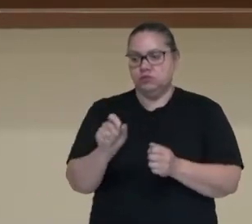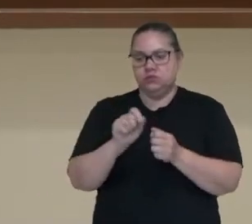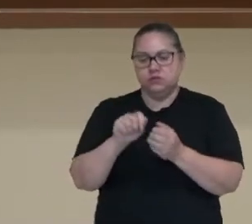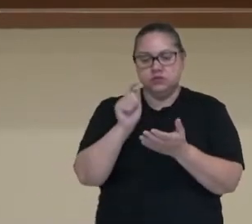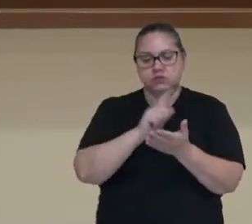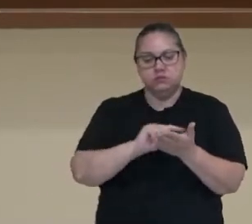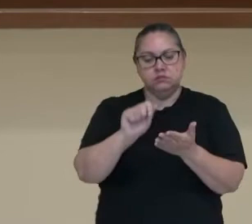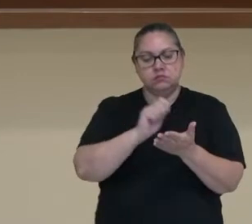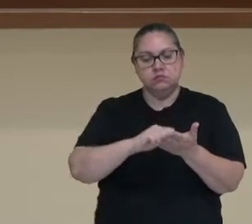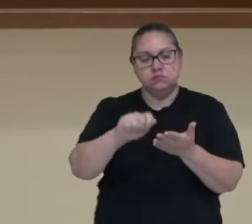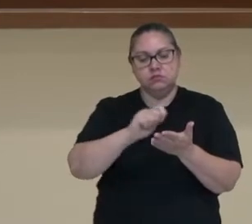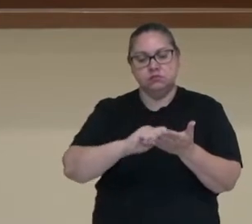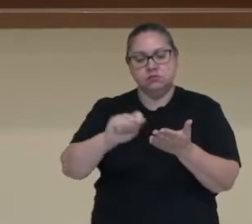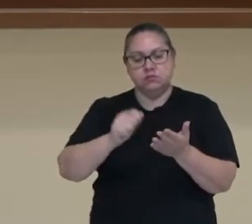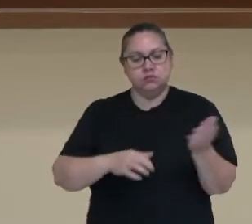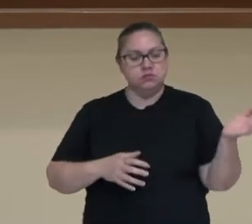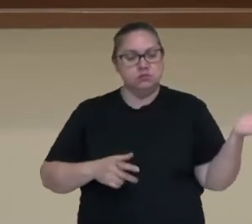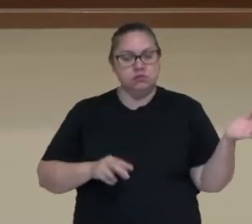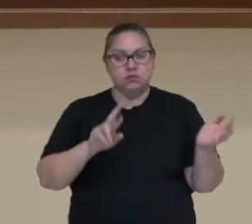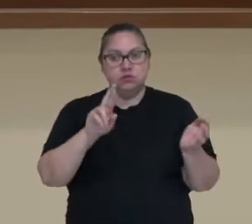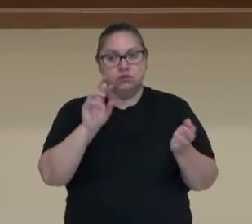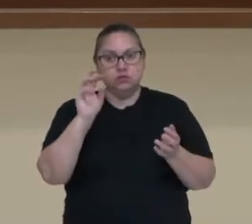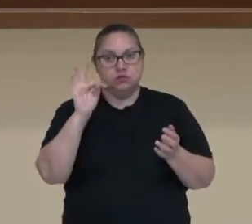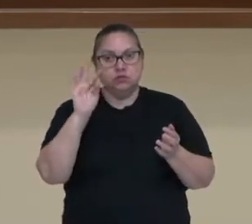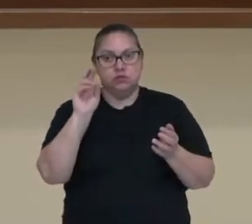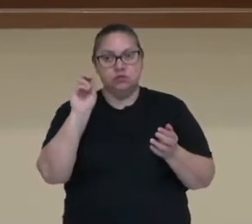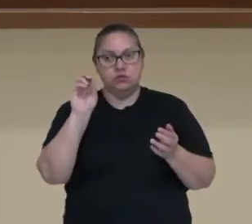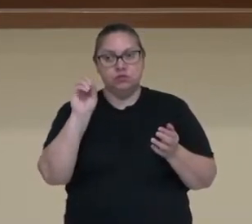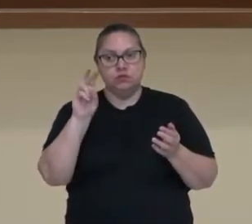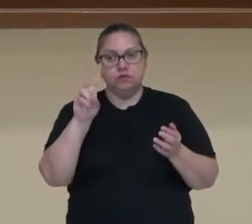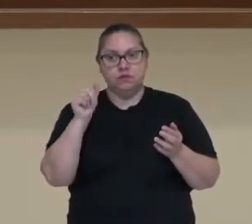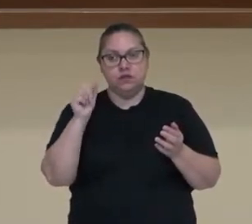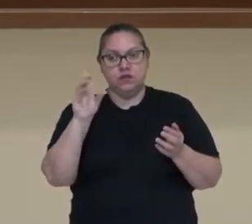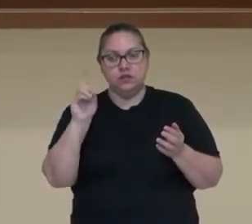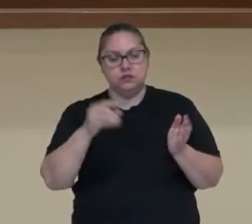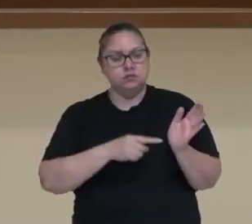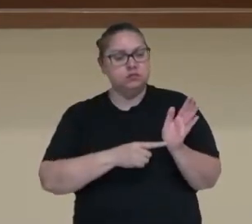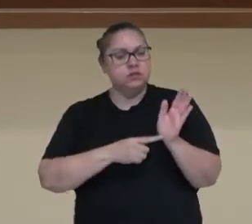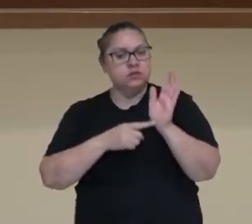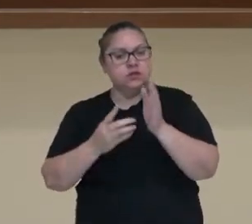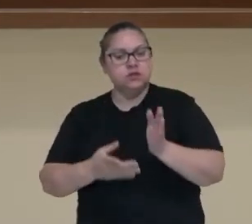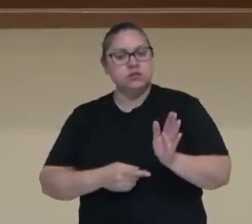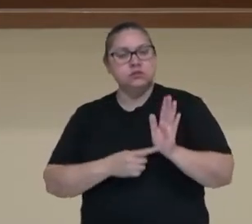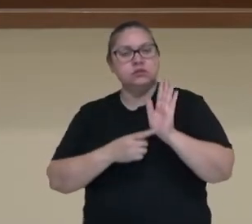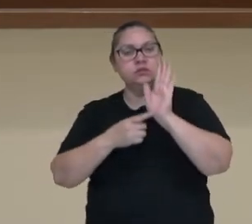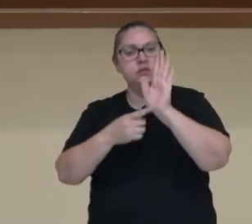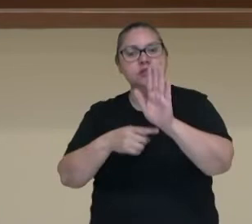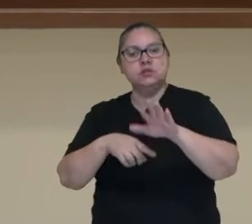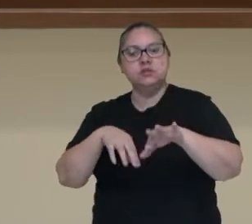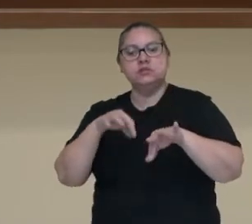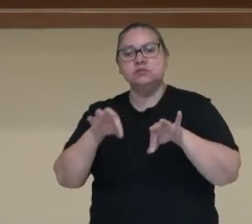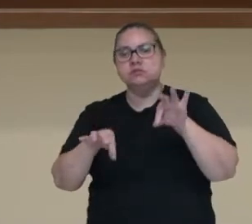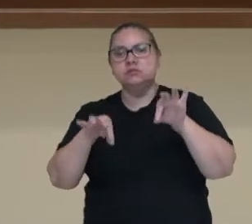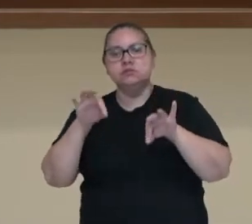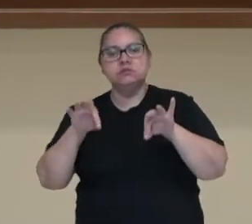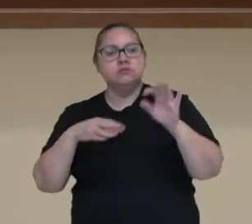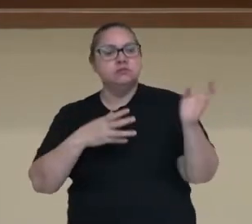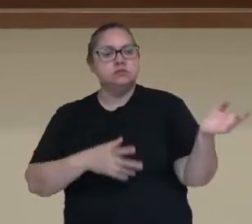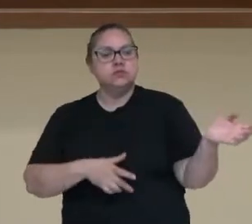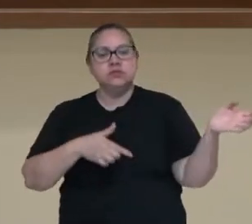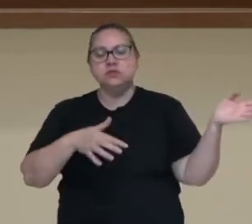o trovador, e depois eram apresentadas por jogais, menestréis, Então,